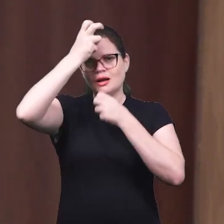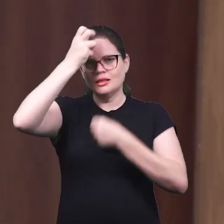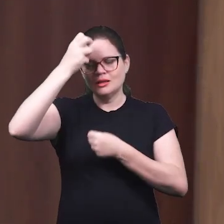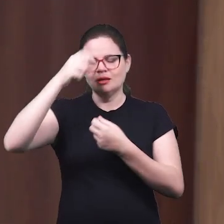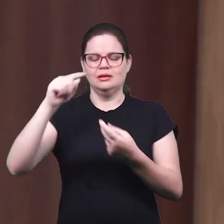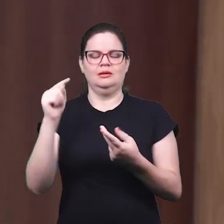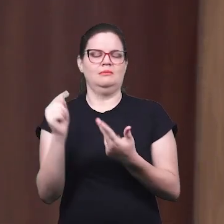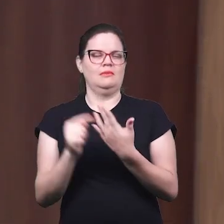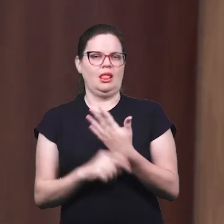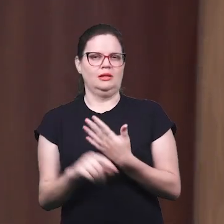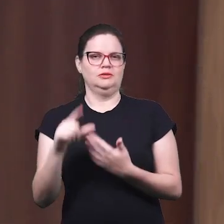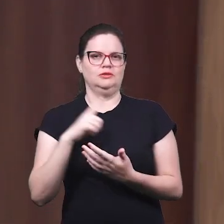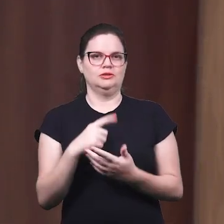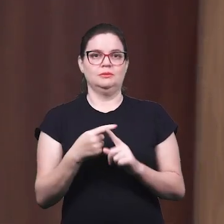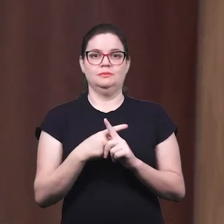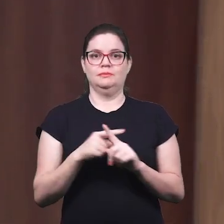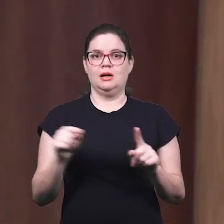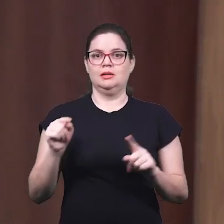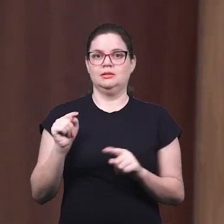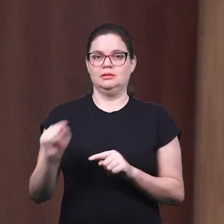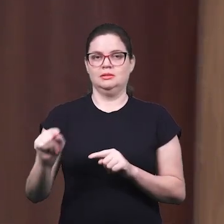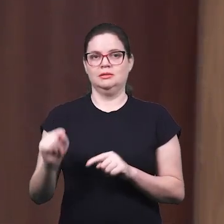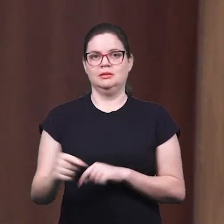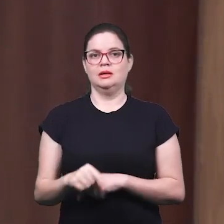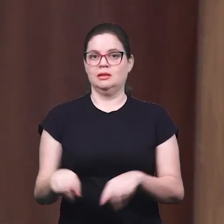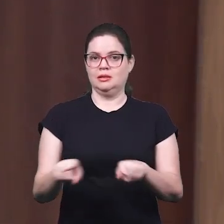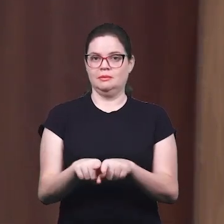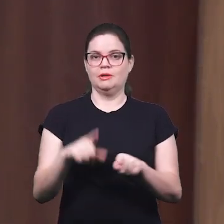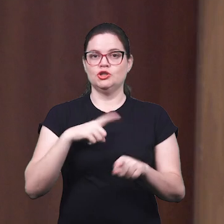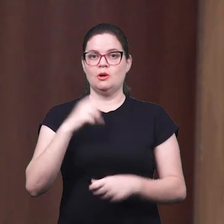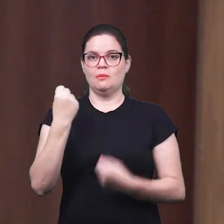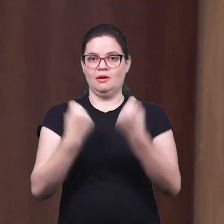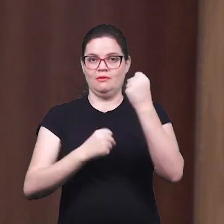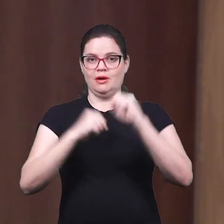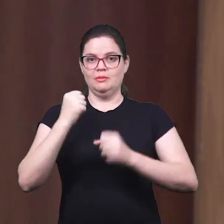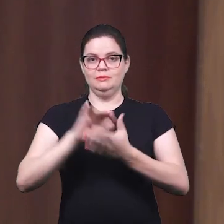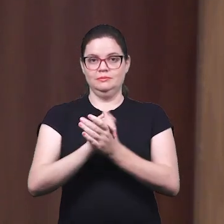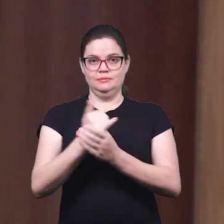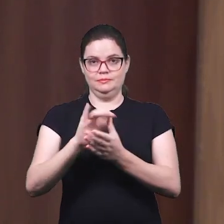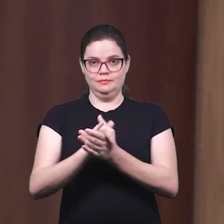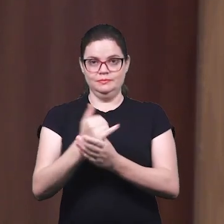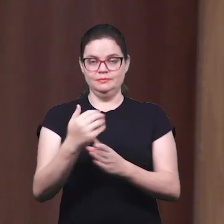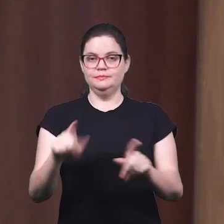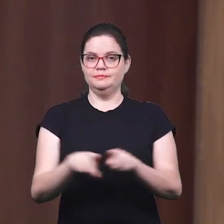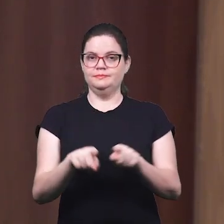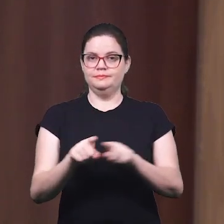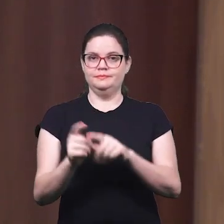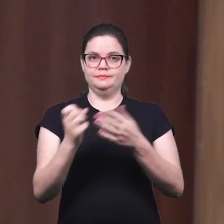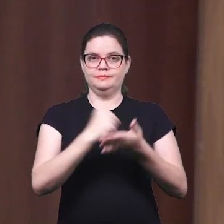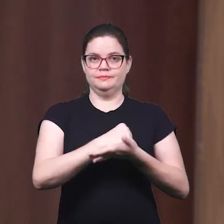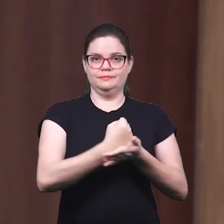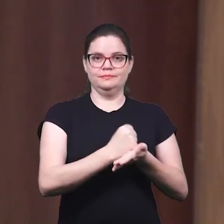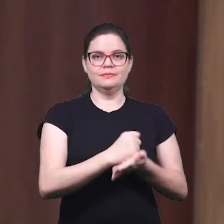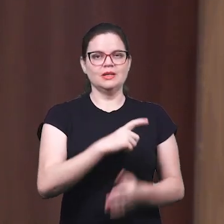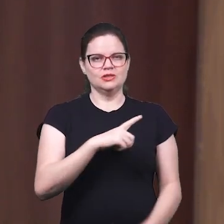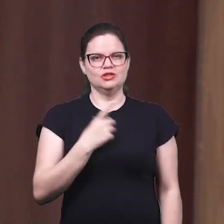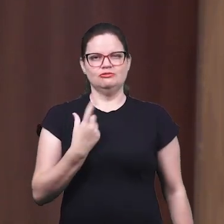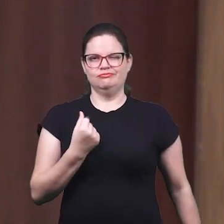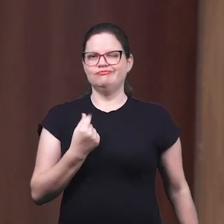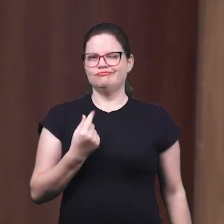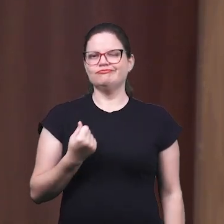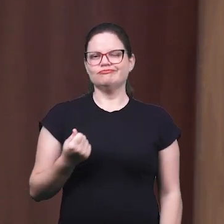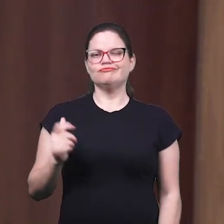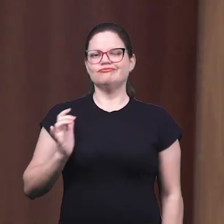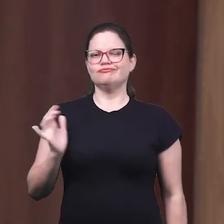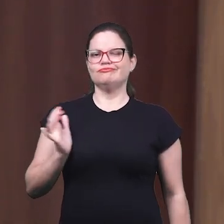ele tinha, na cidade, ele tinha também uma fábrica de sabão e tinha uma farmácia. Ele tinha